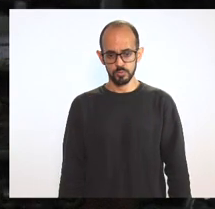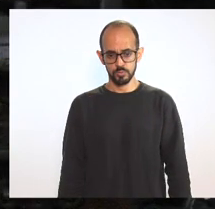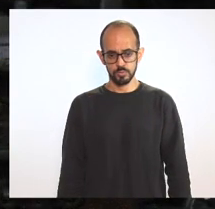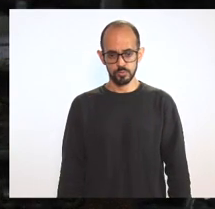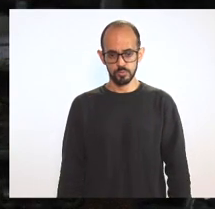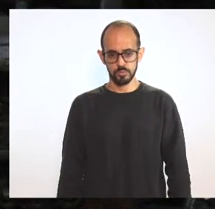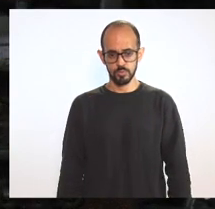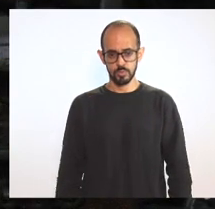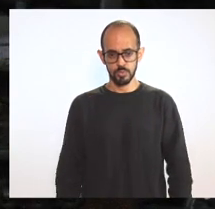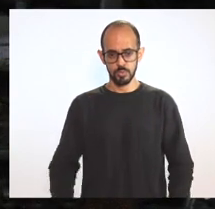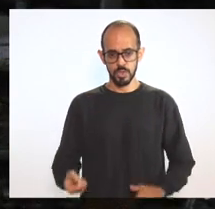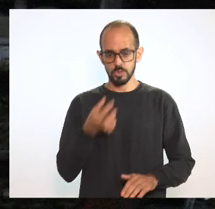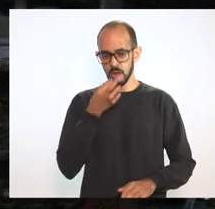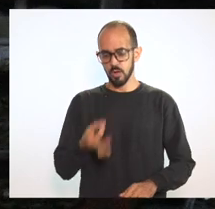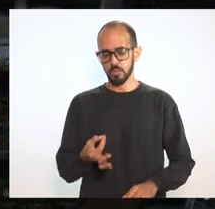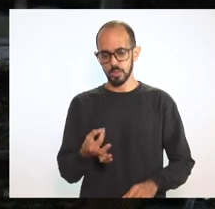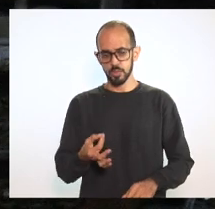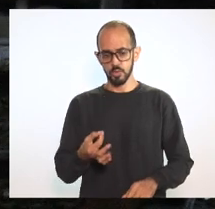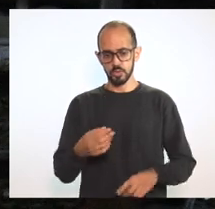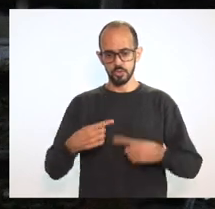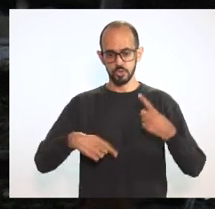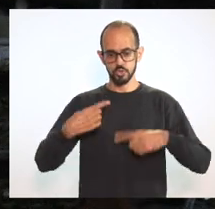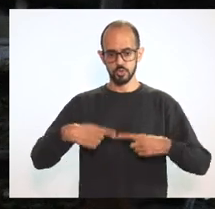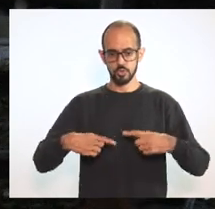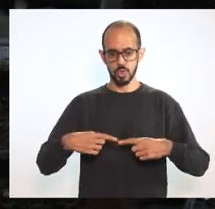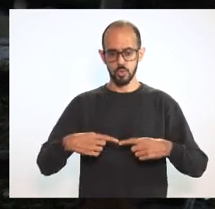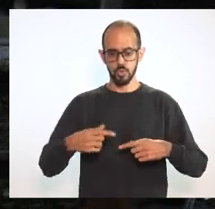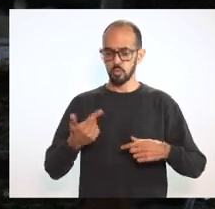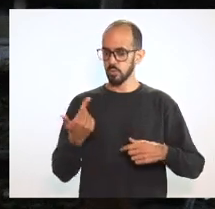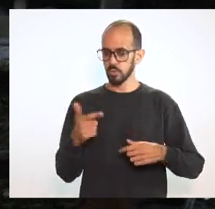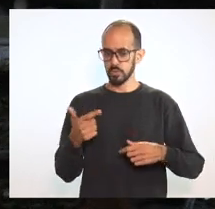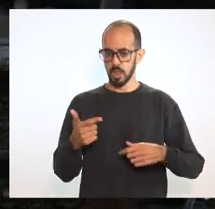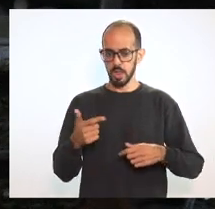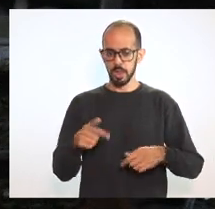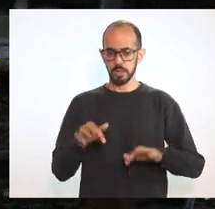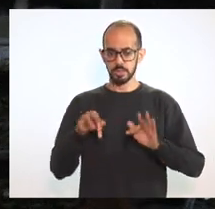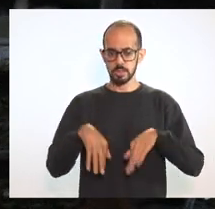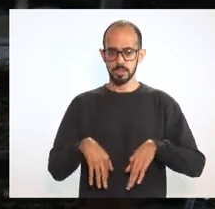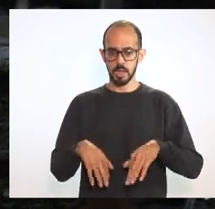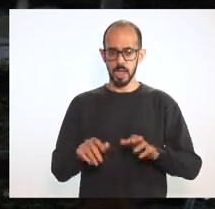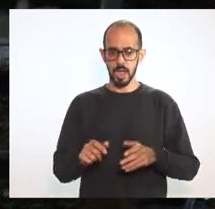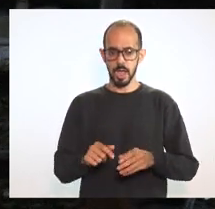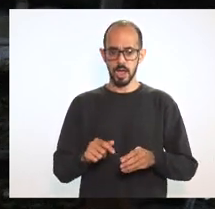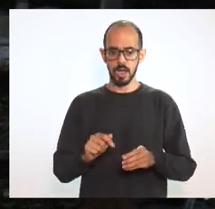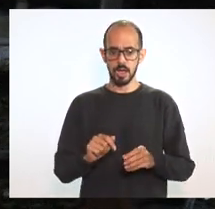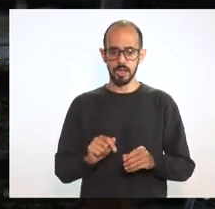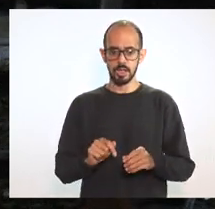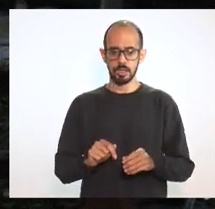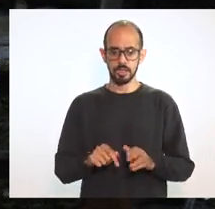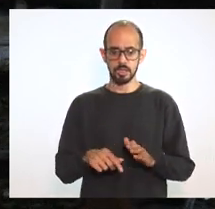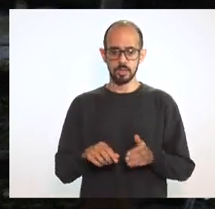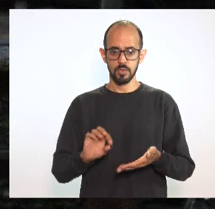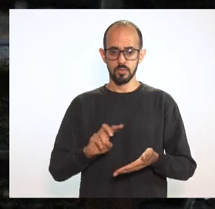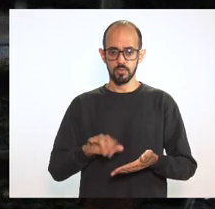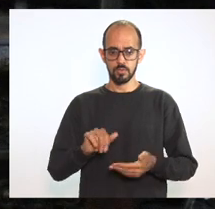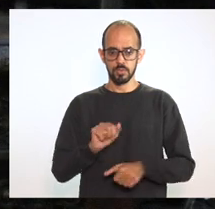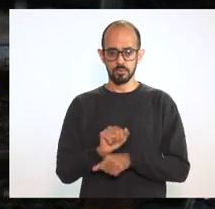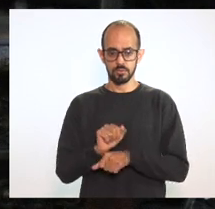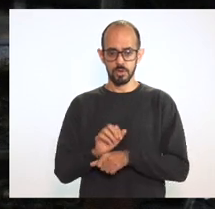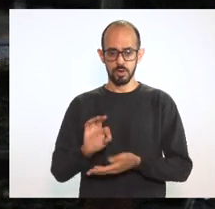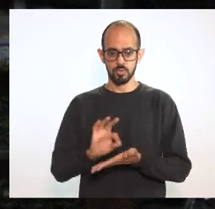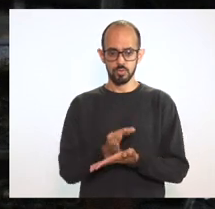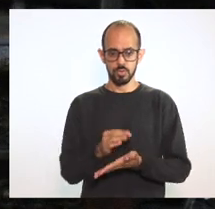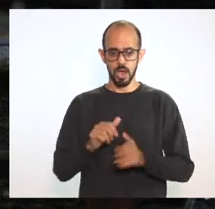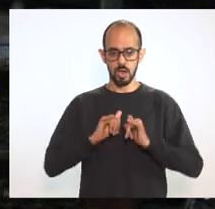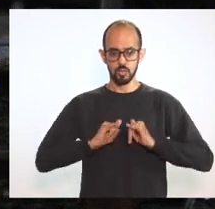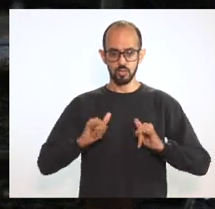Os pareceres emitidos em discussão. Não havendo que queira discutir, encerrada a discussão, o presidente proposta recebeu 9 emendas e retorna às comissões.